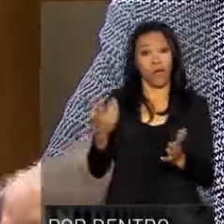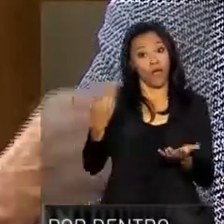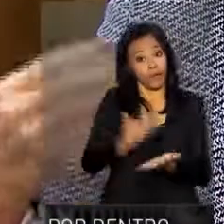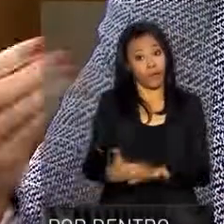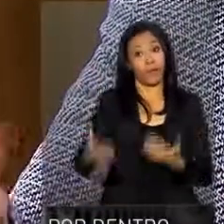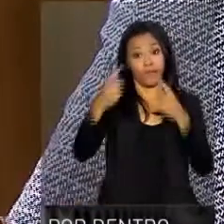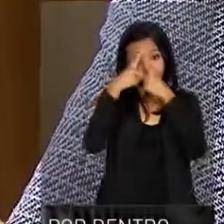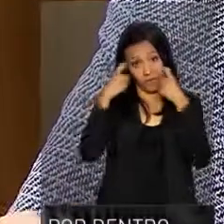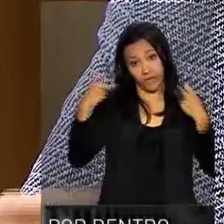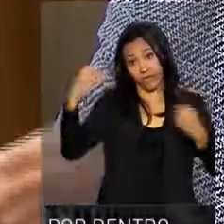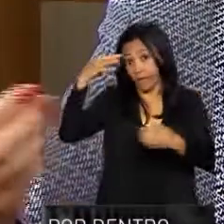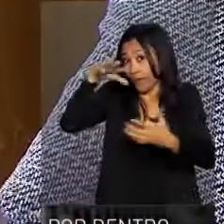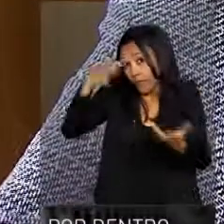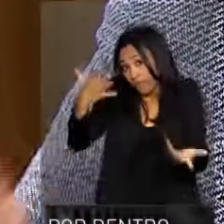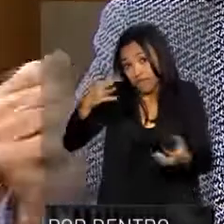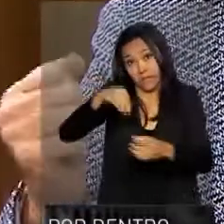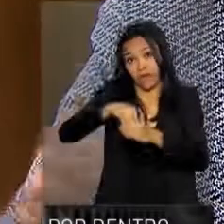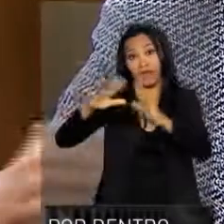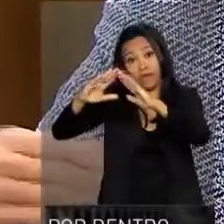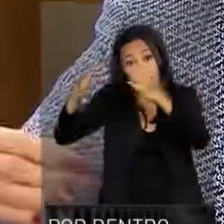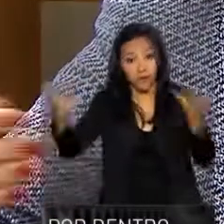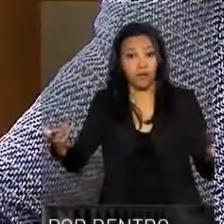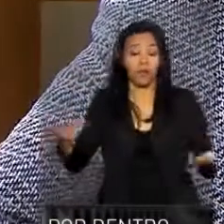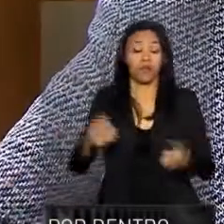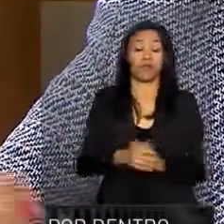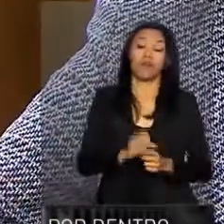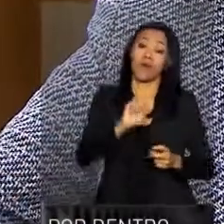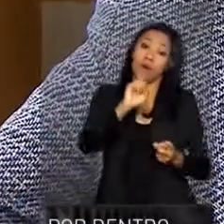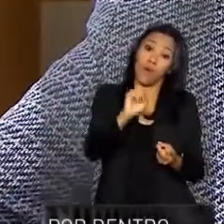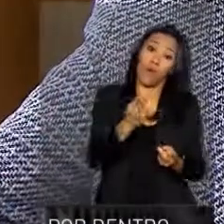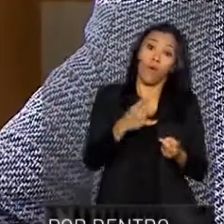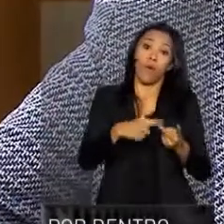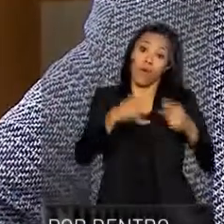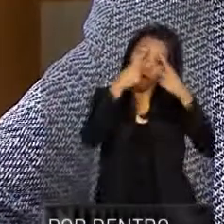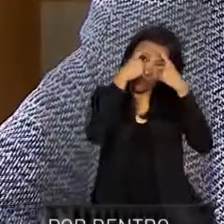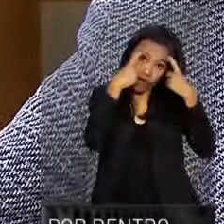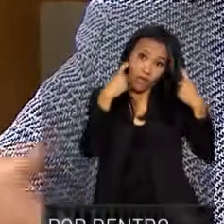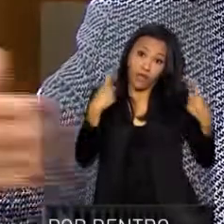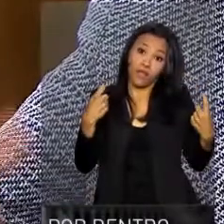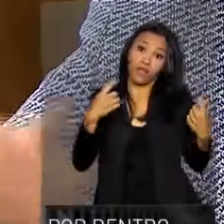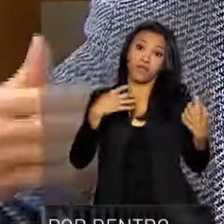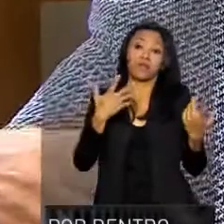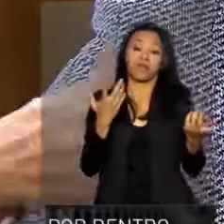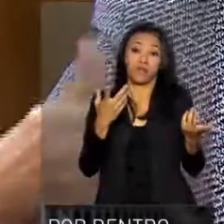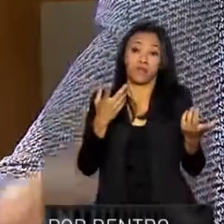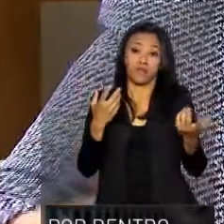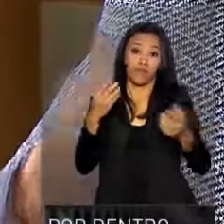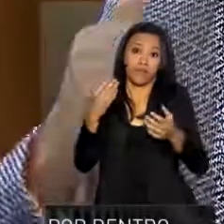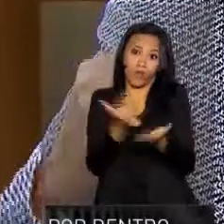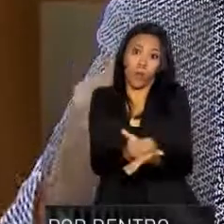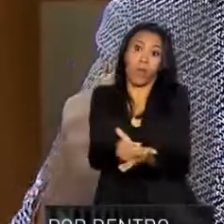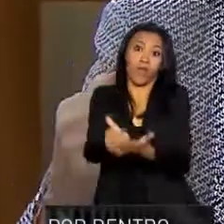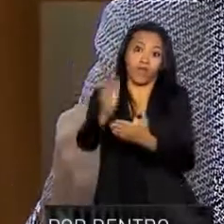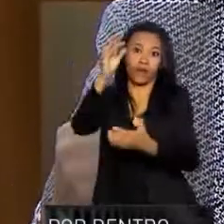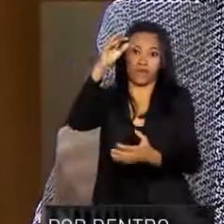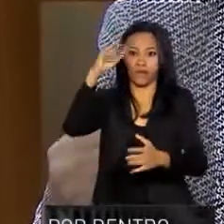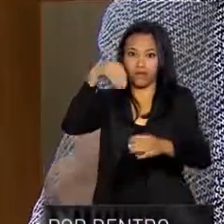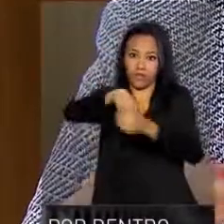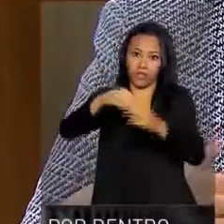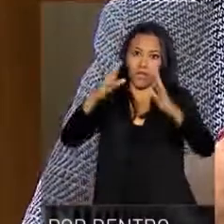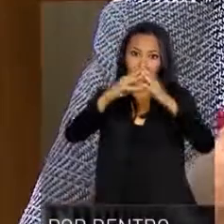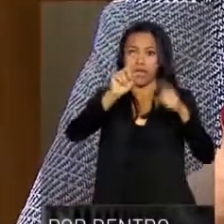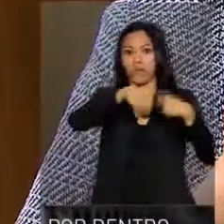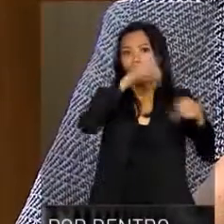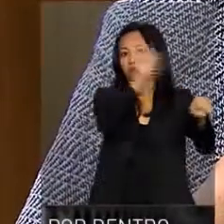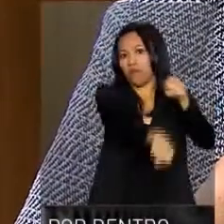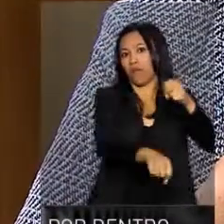quando é a softium feminicídio que é o comércio na violência doméstica e vai até o feminicídio então depois também da questão do estupro